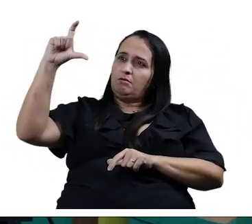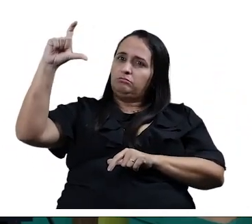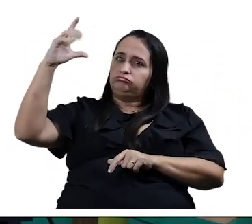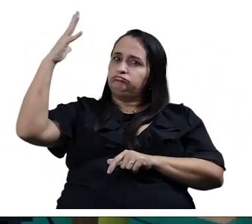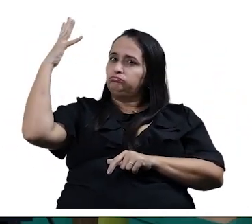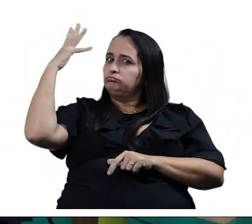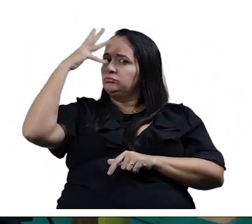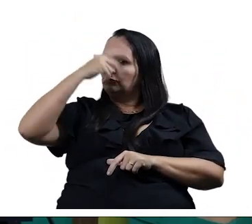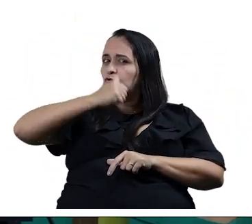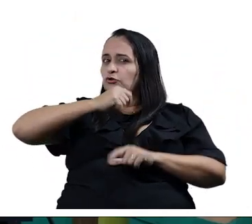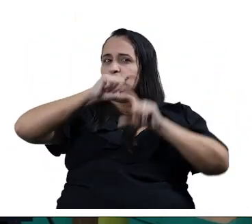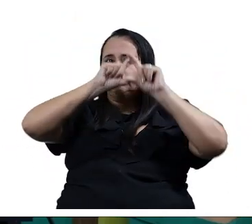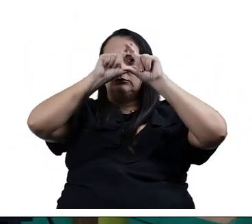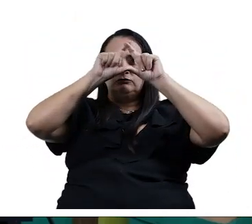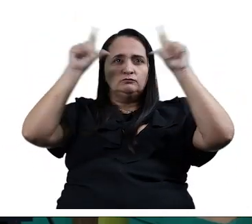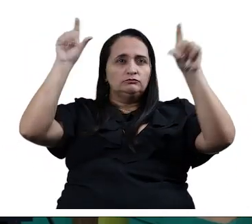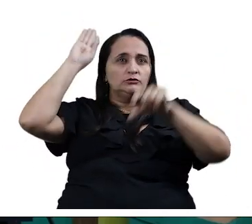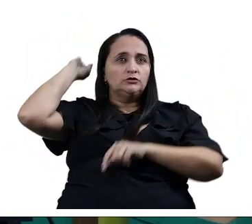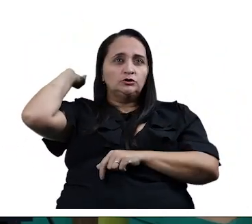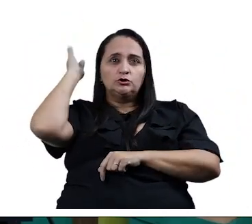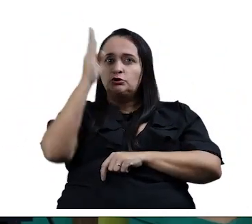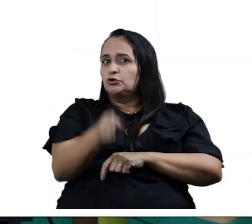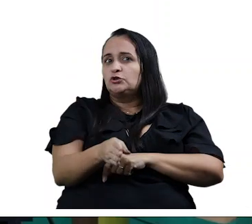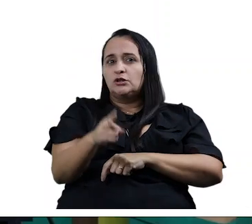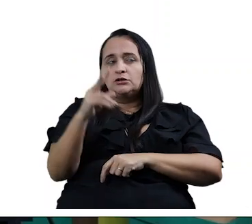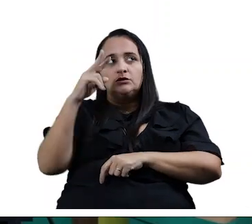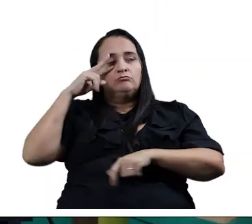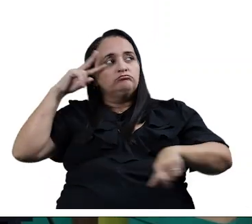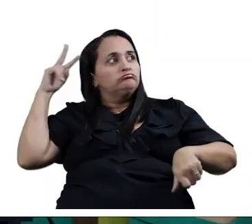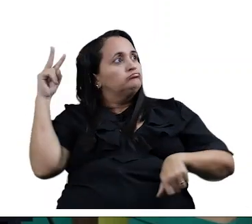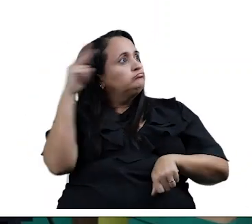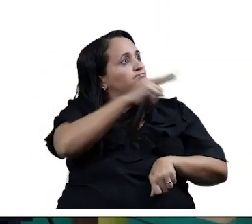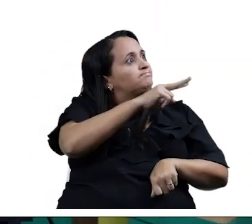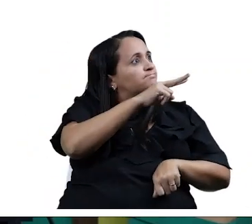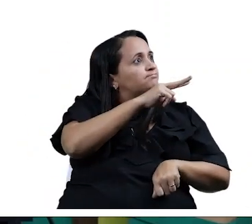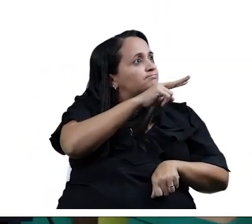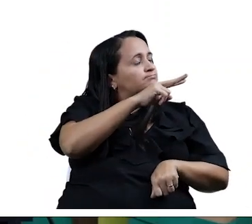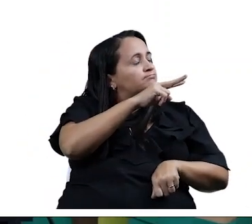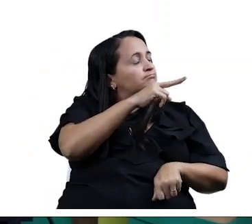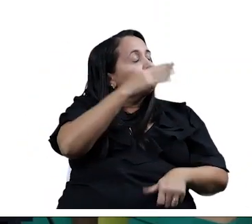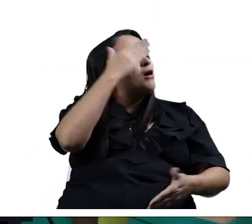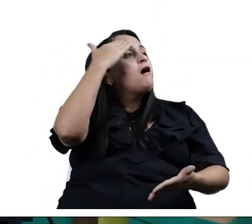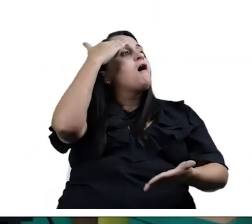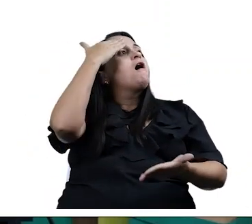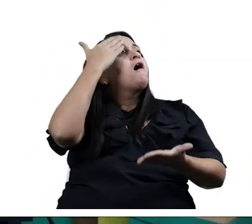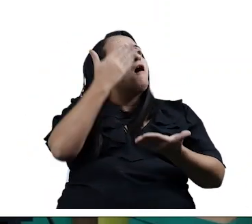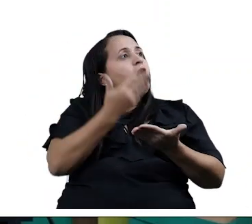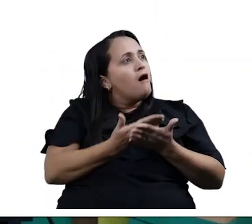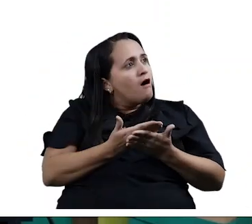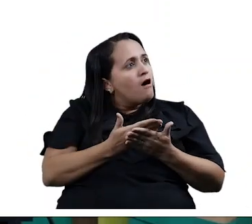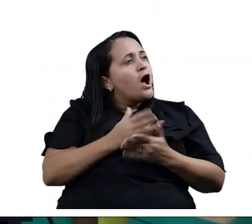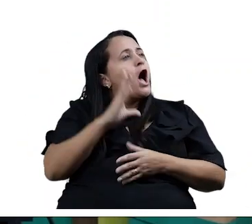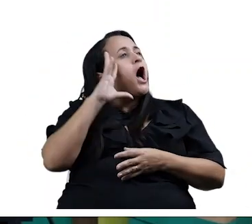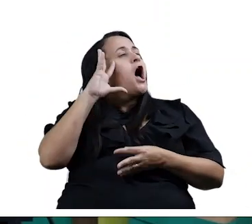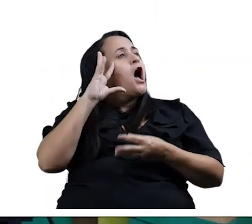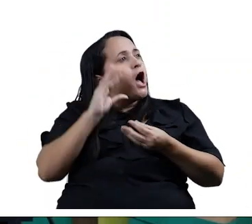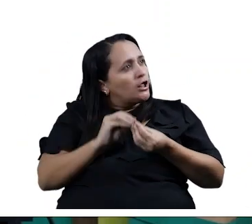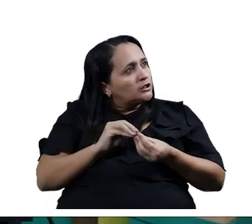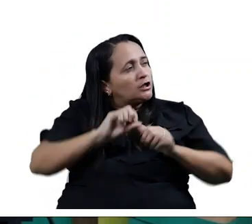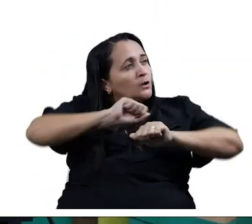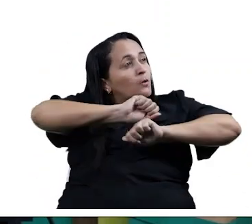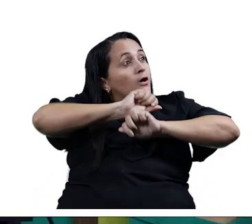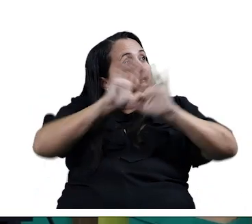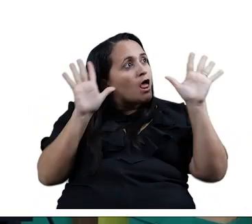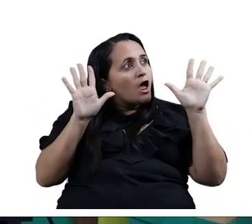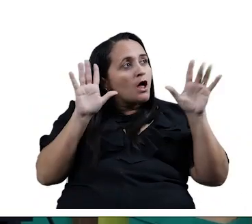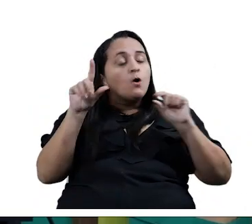a mensagem tem que ser direta. A pessoa olhou, a pessoa entendeu e comprou a sua ideia